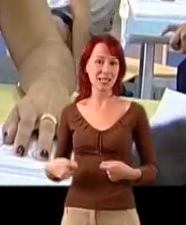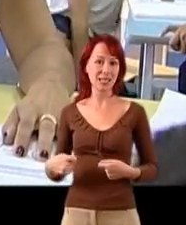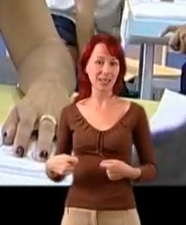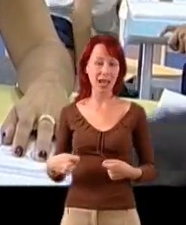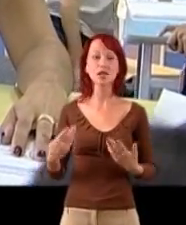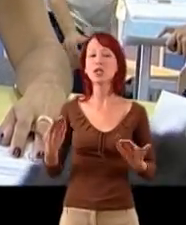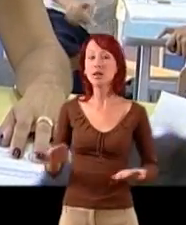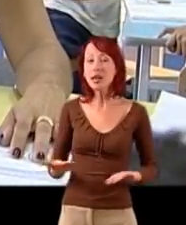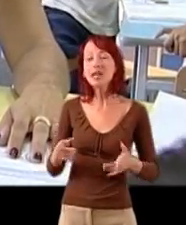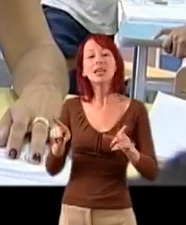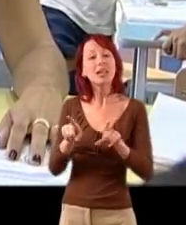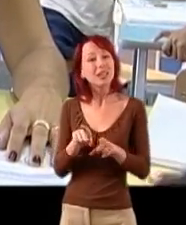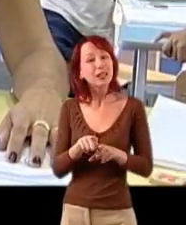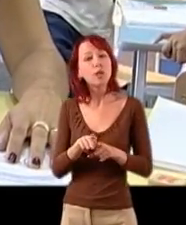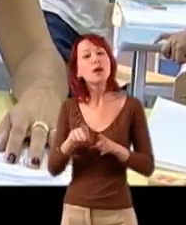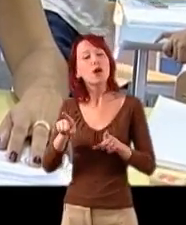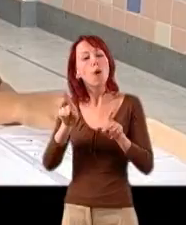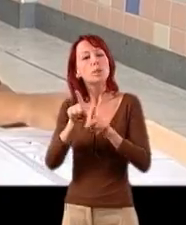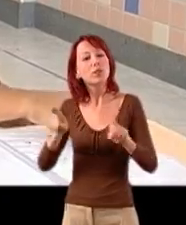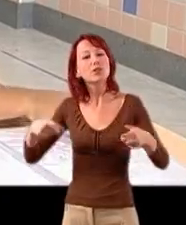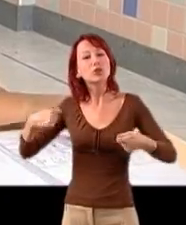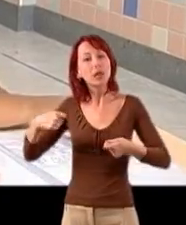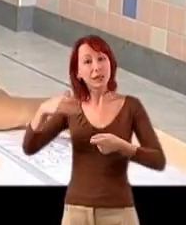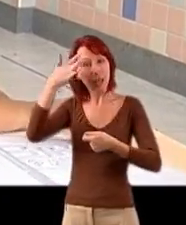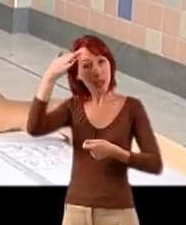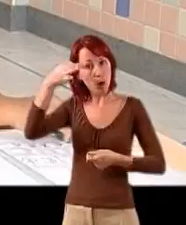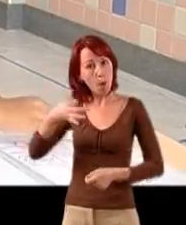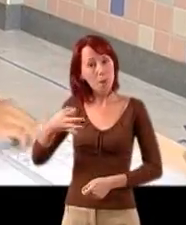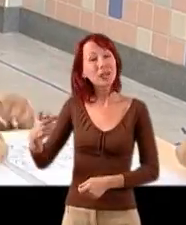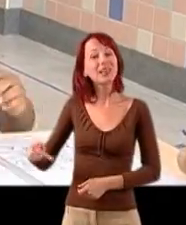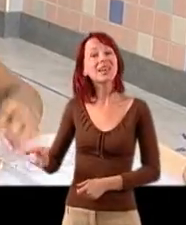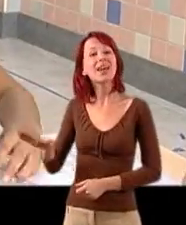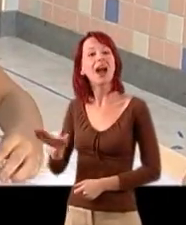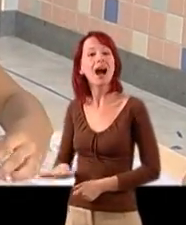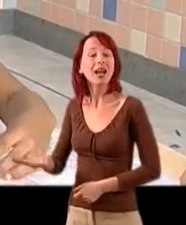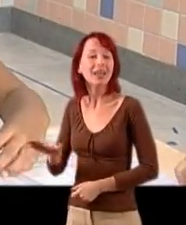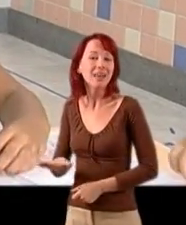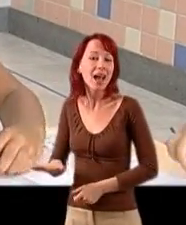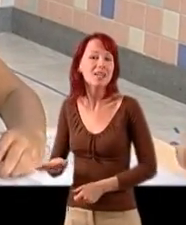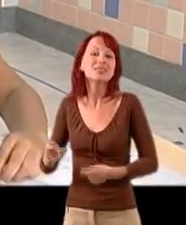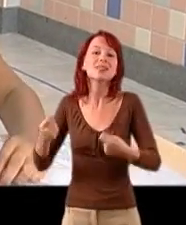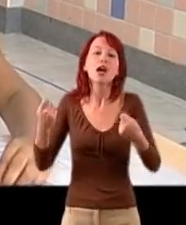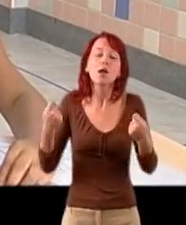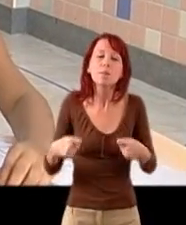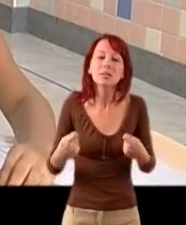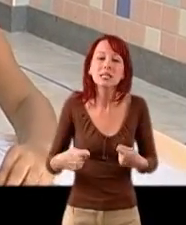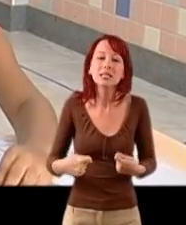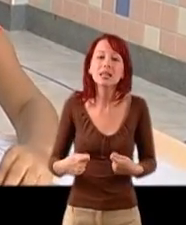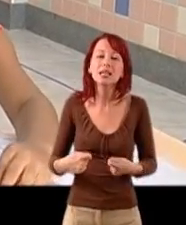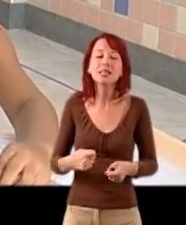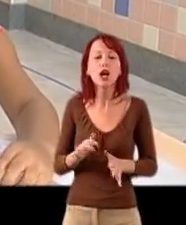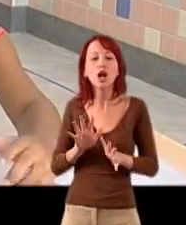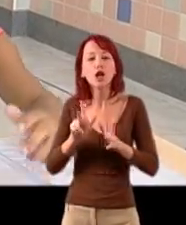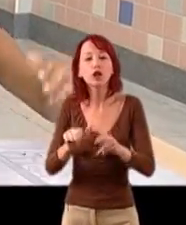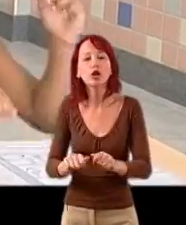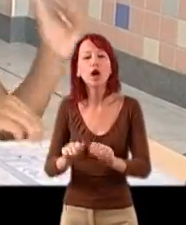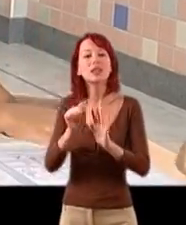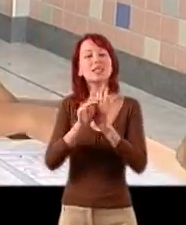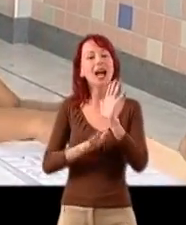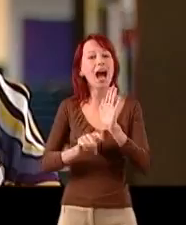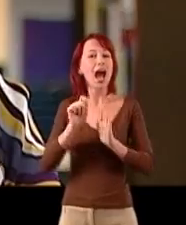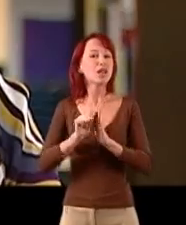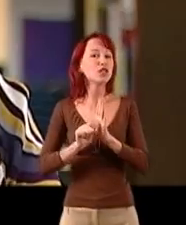mas também compreender que essa criança precisa de todas as atividades que as outras